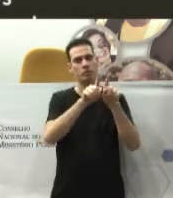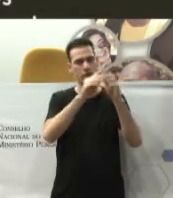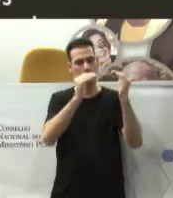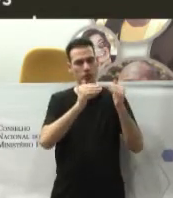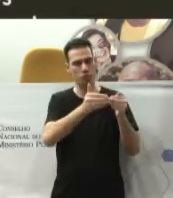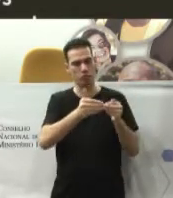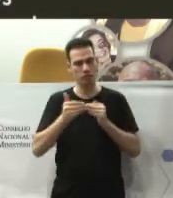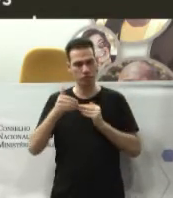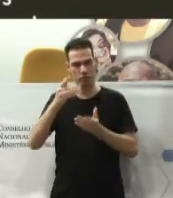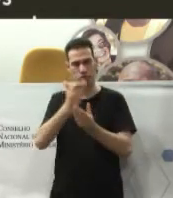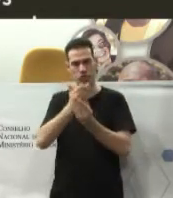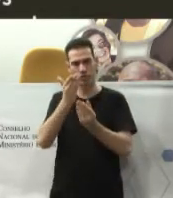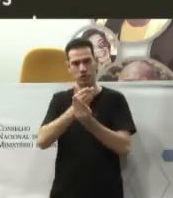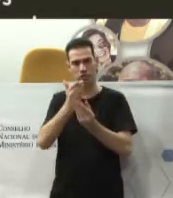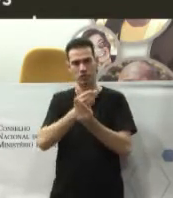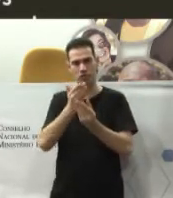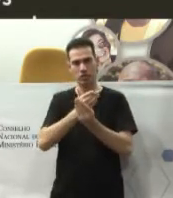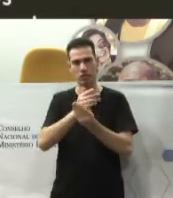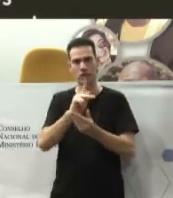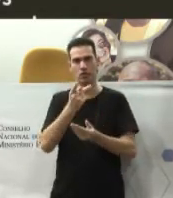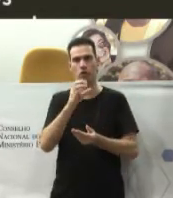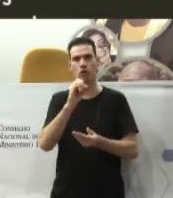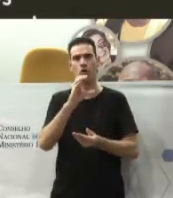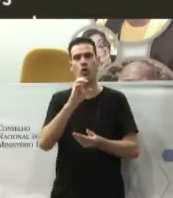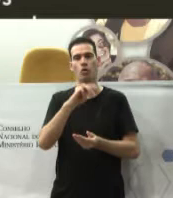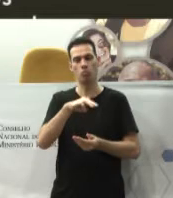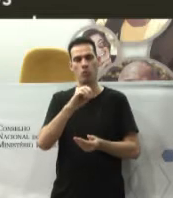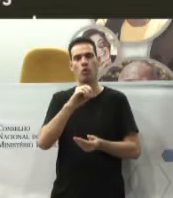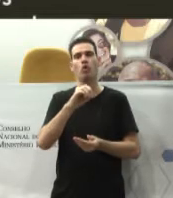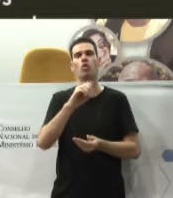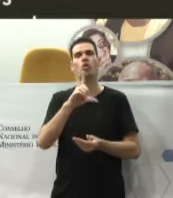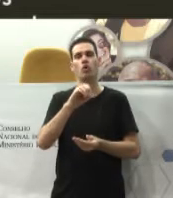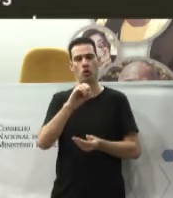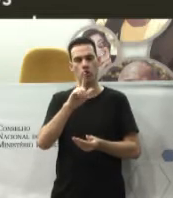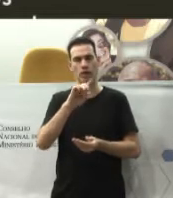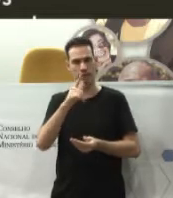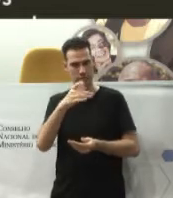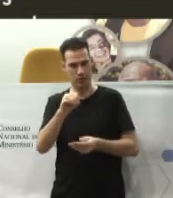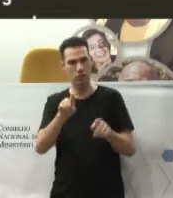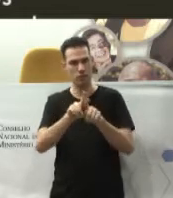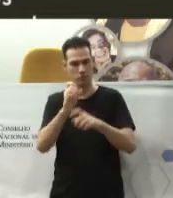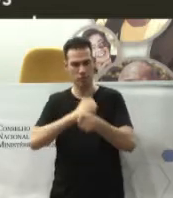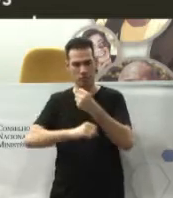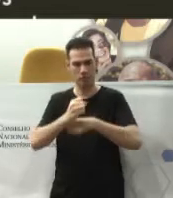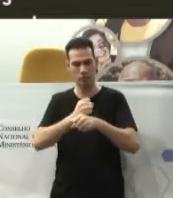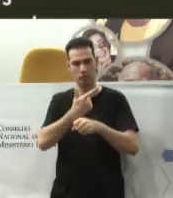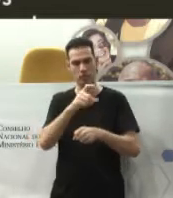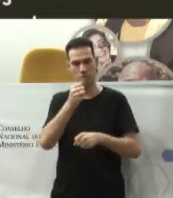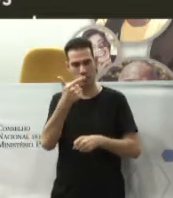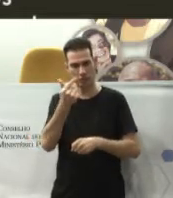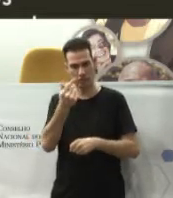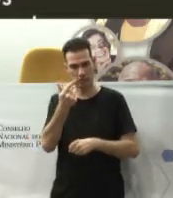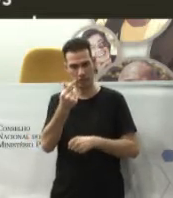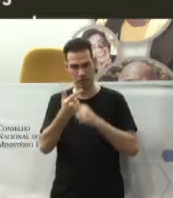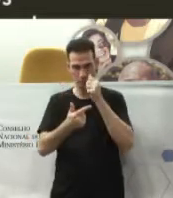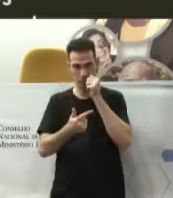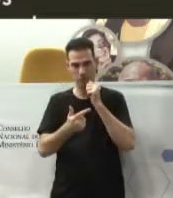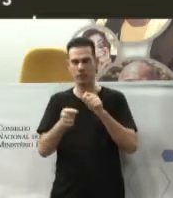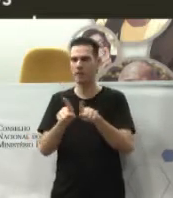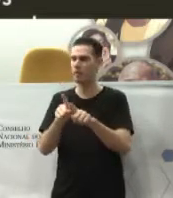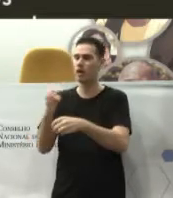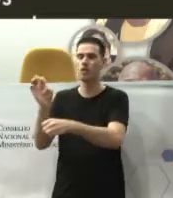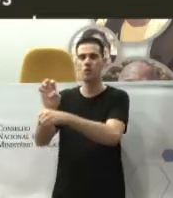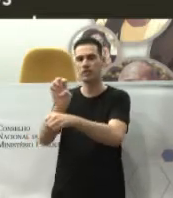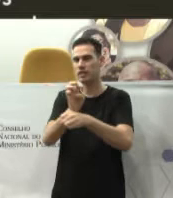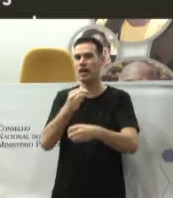negócio processual, a homologação foi em outubro de 2017, porque tanto União como Estado como município